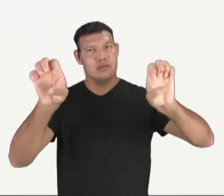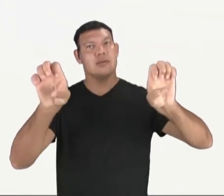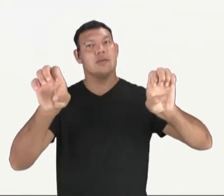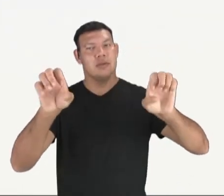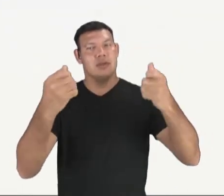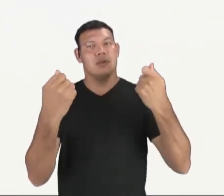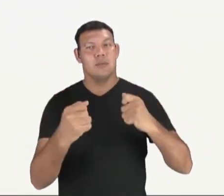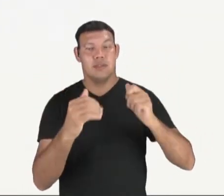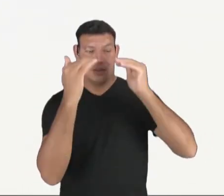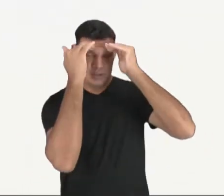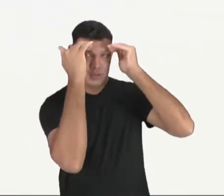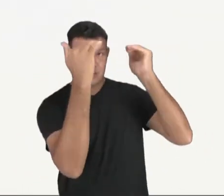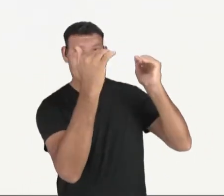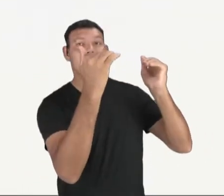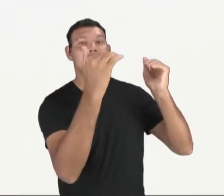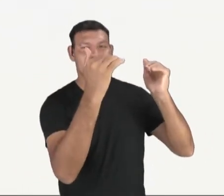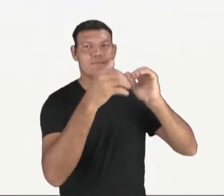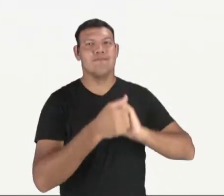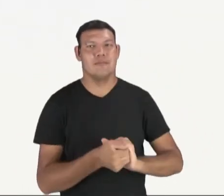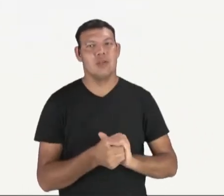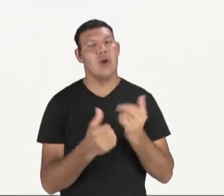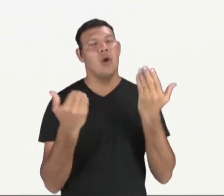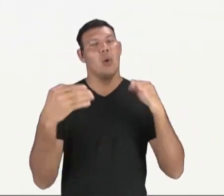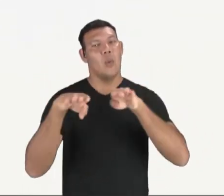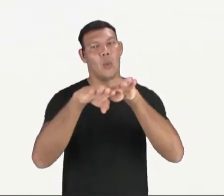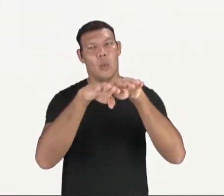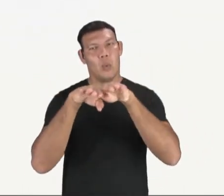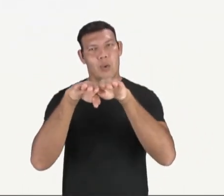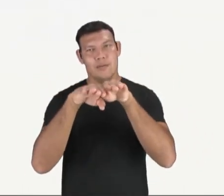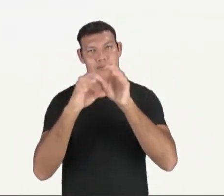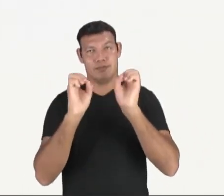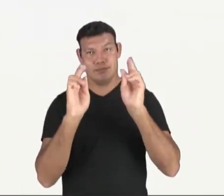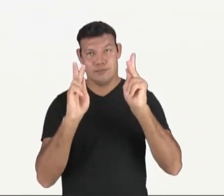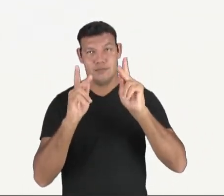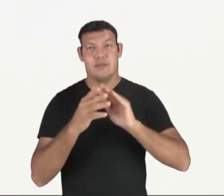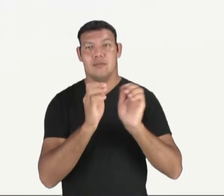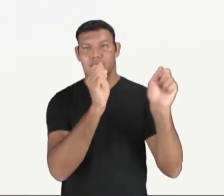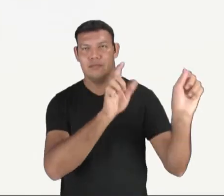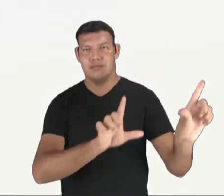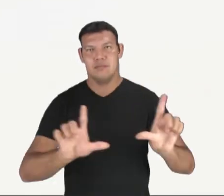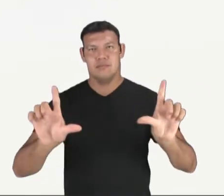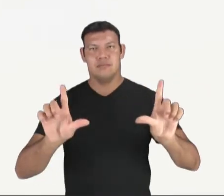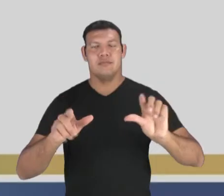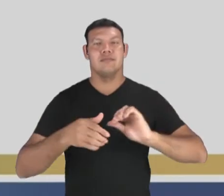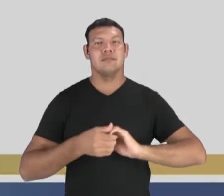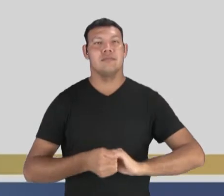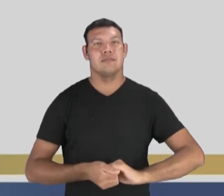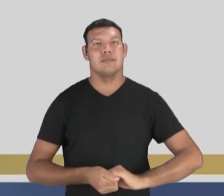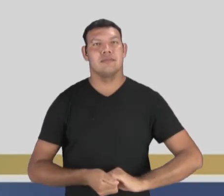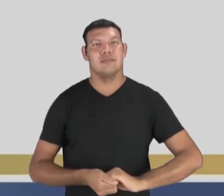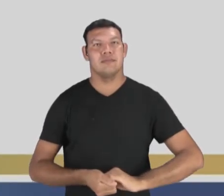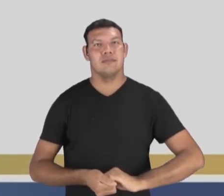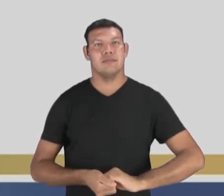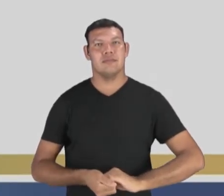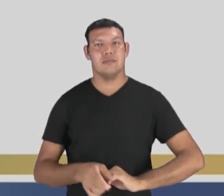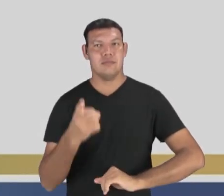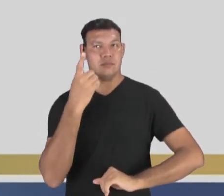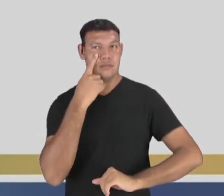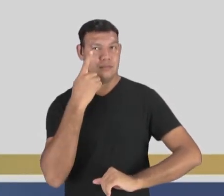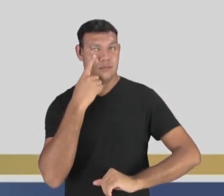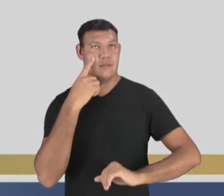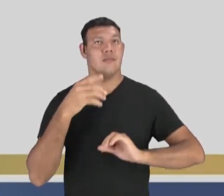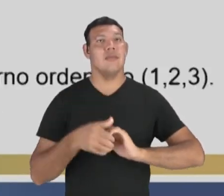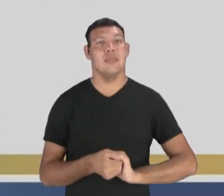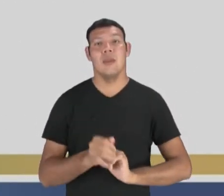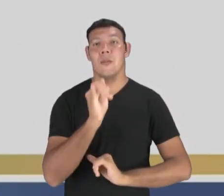devem obedecer à sua igualdade. Tudo bem? Então acompanhe comigo o nosso material aí. Então olha só,